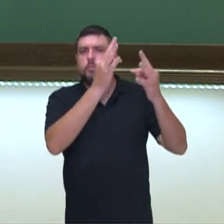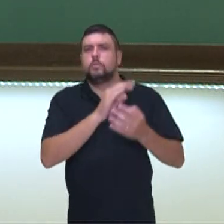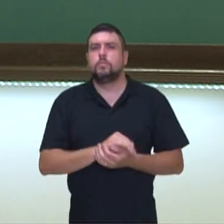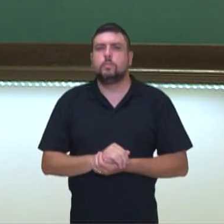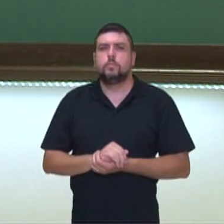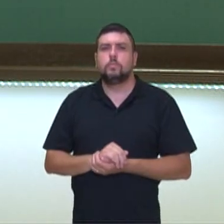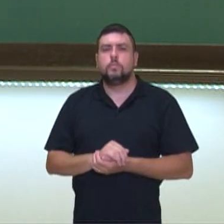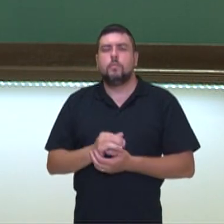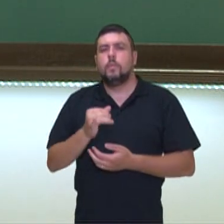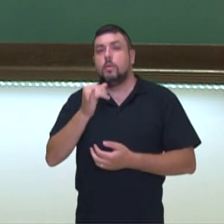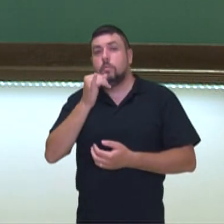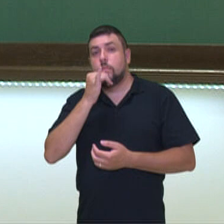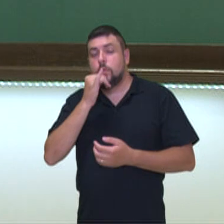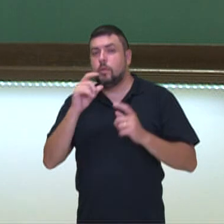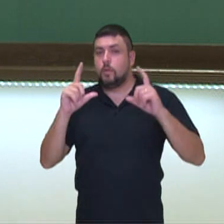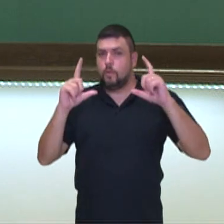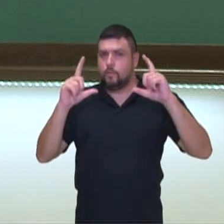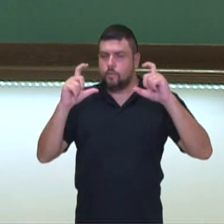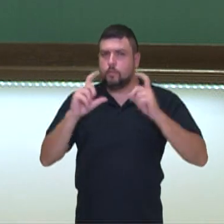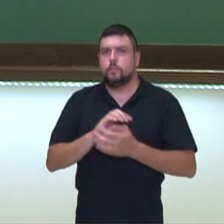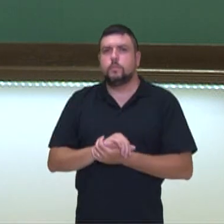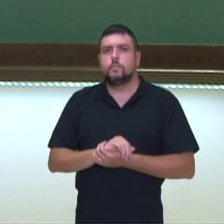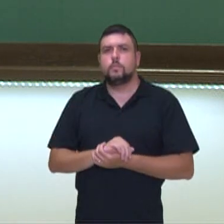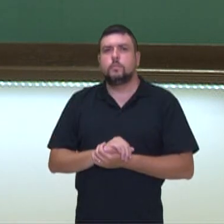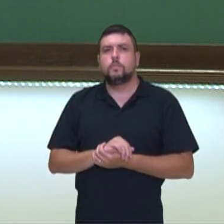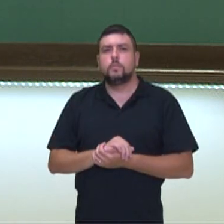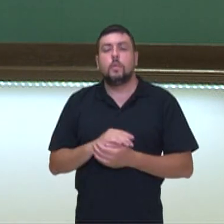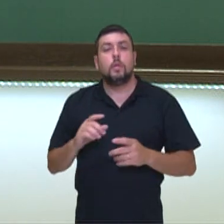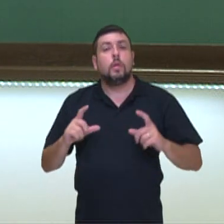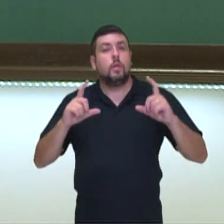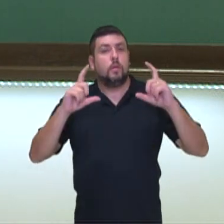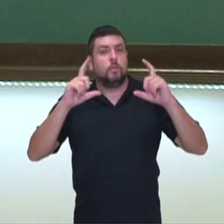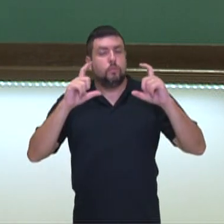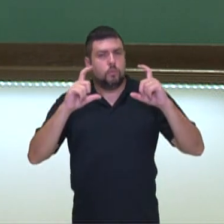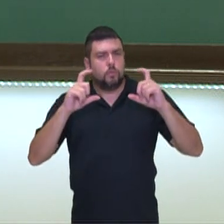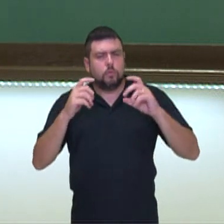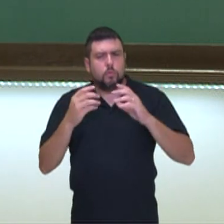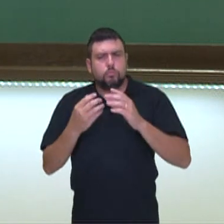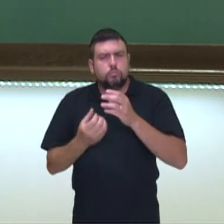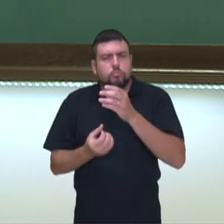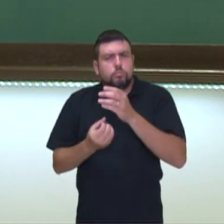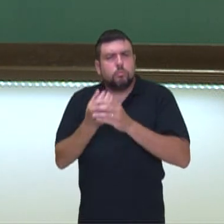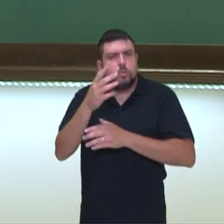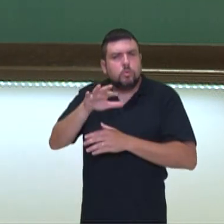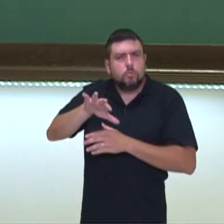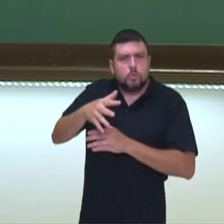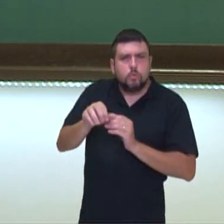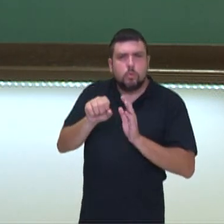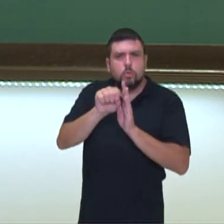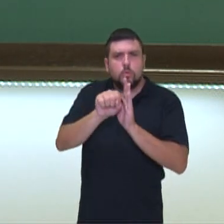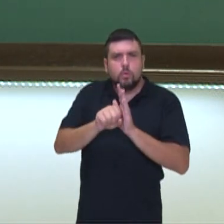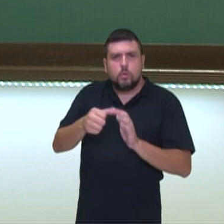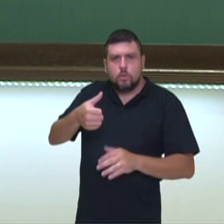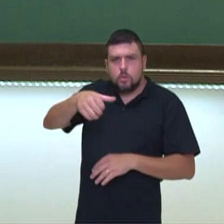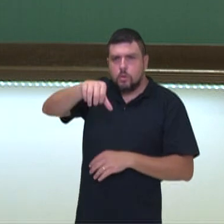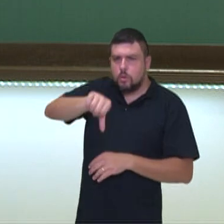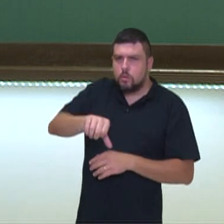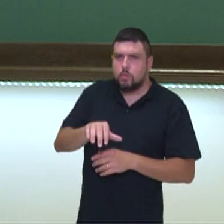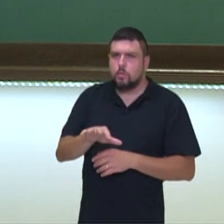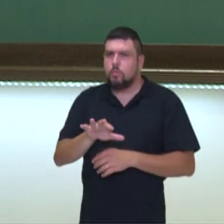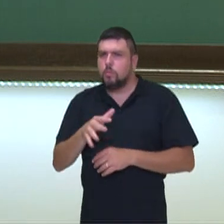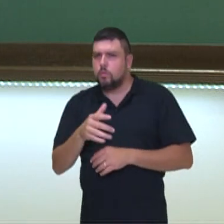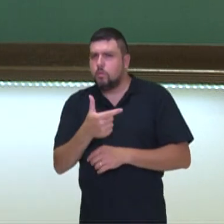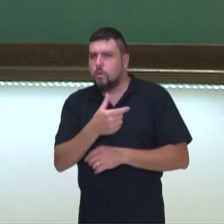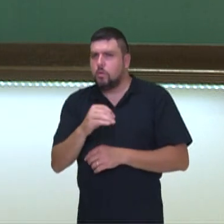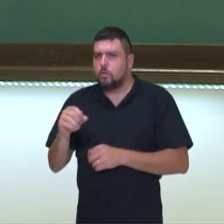exemplo, a fotografia. A fotografia, ela surgiu mais ou menos no século XIX, então ela tem mais de 200 anos de